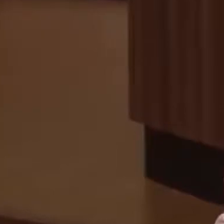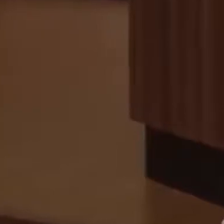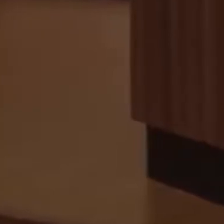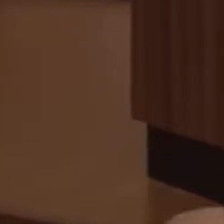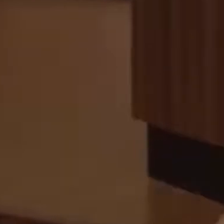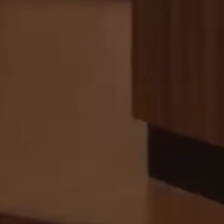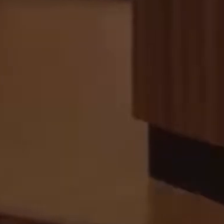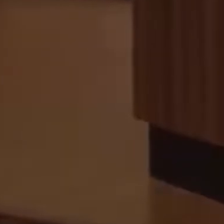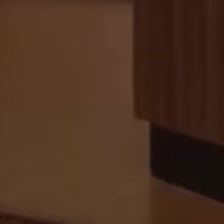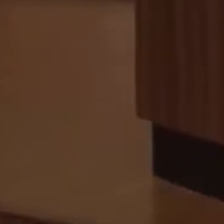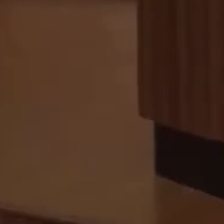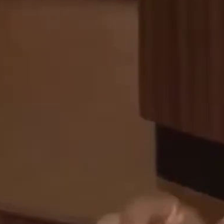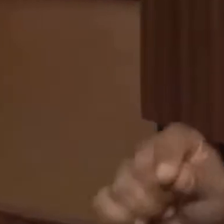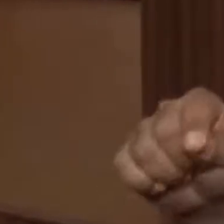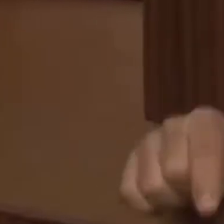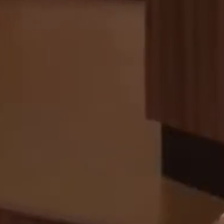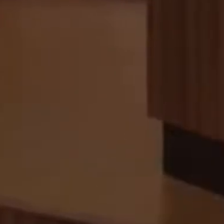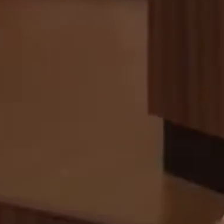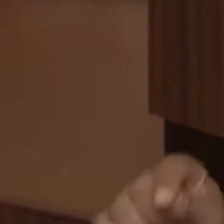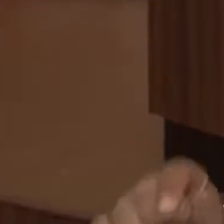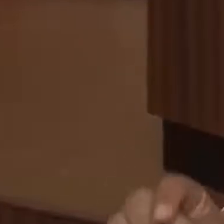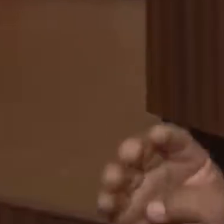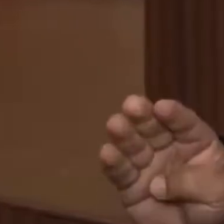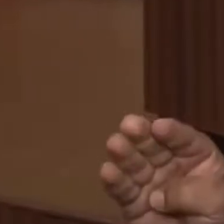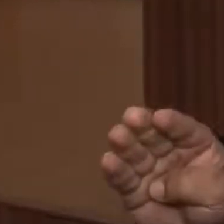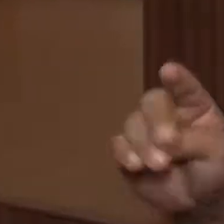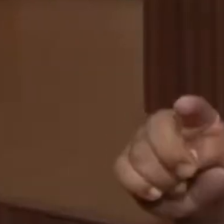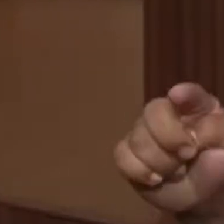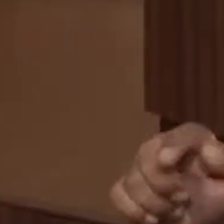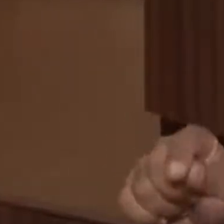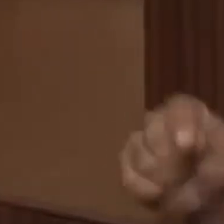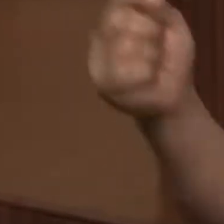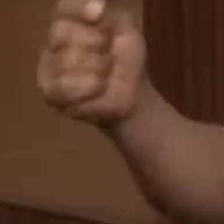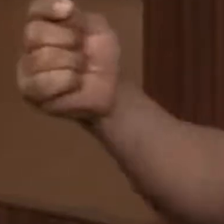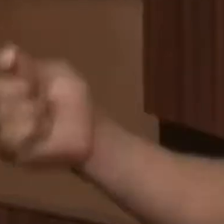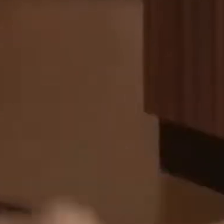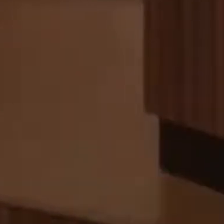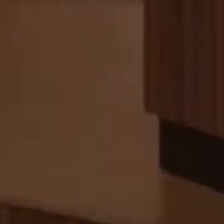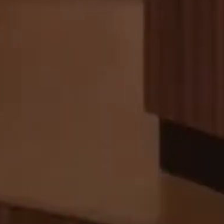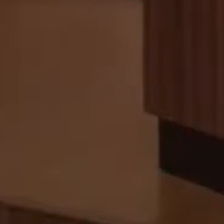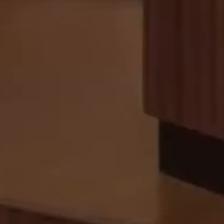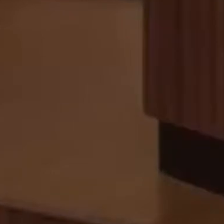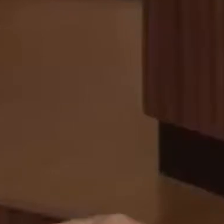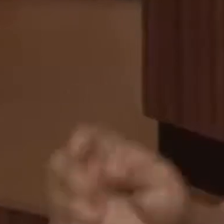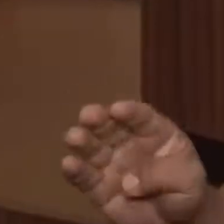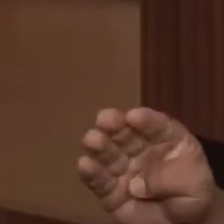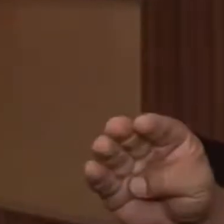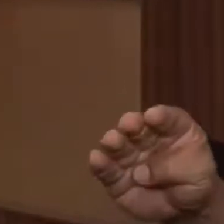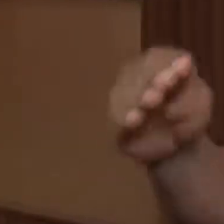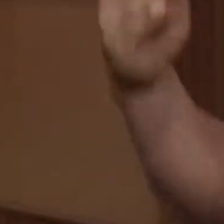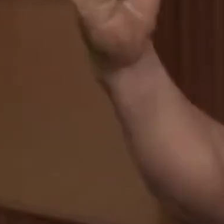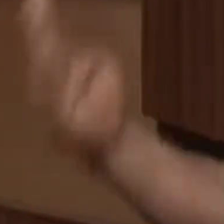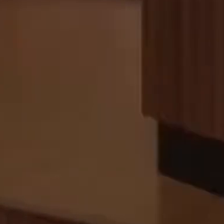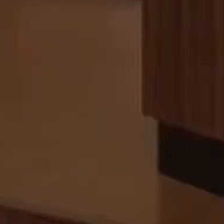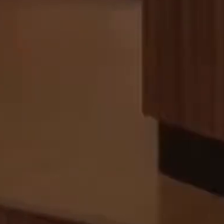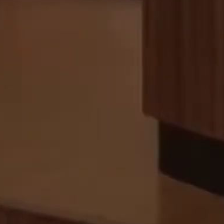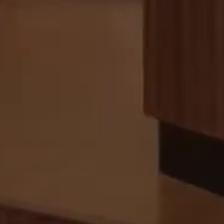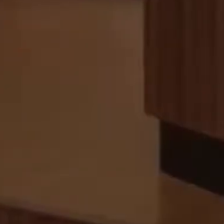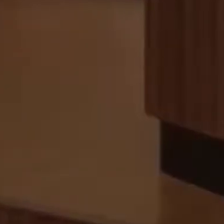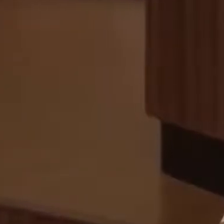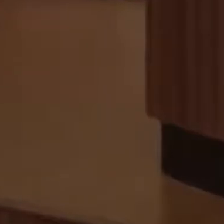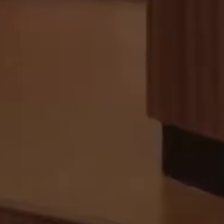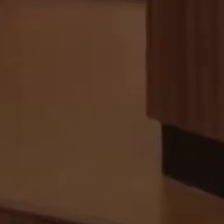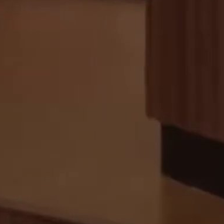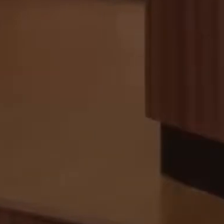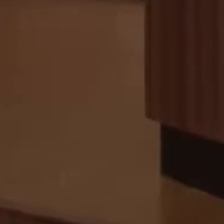muito bem-vinda e necessária. Hoje é a primeira das 4 que haverão. Faltam mais 3.